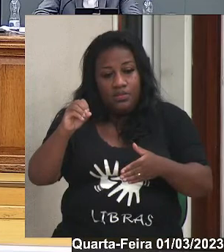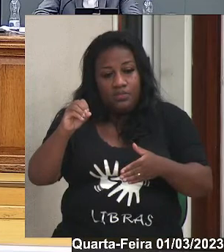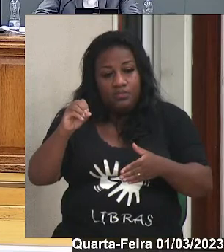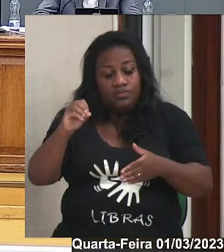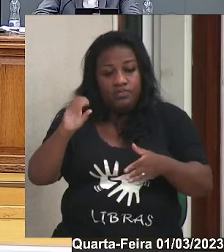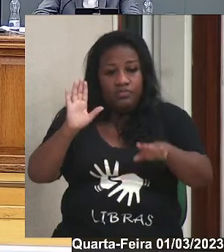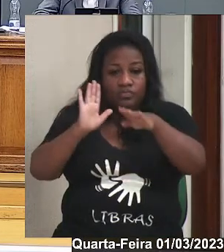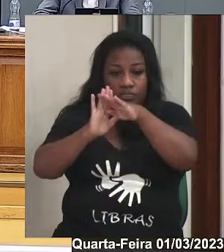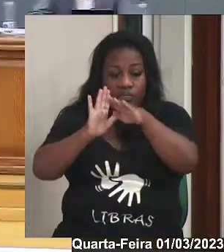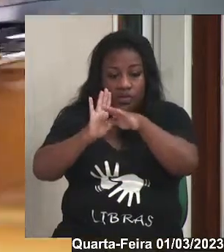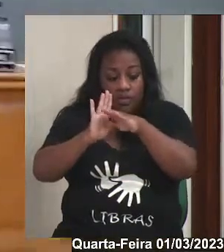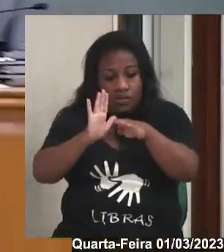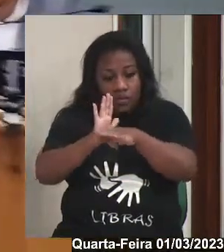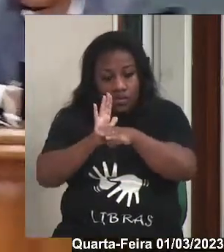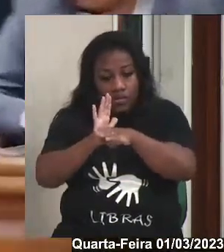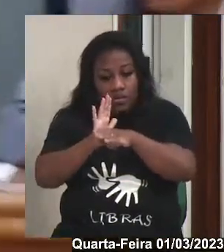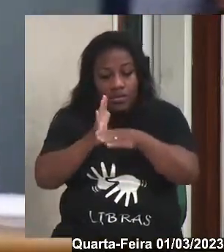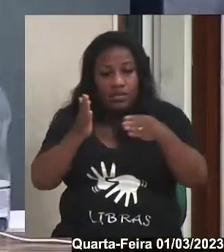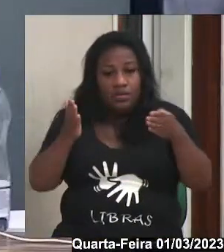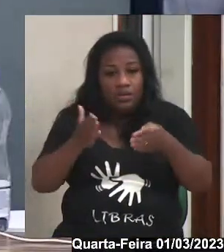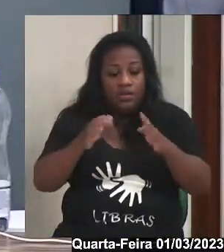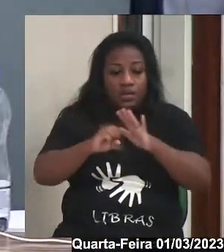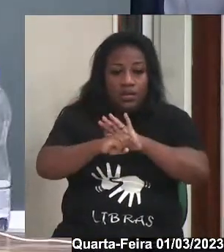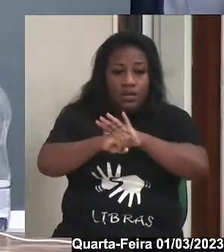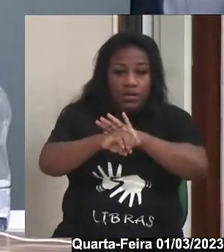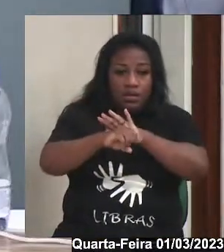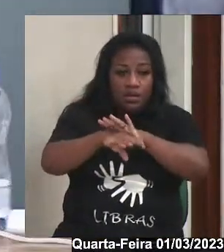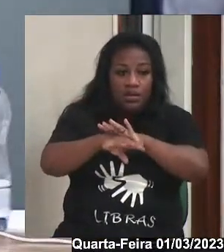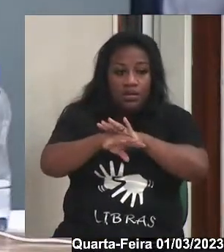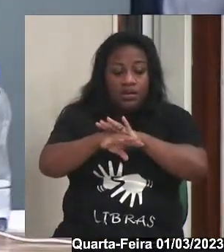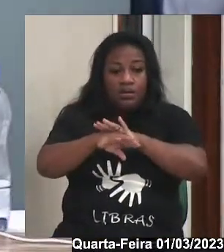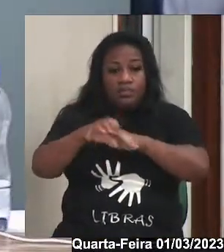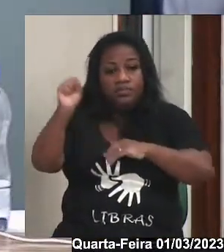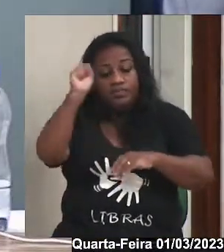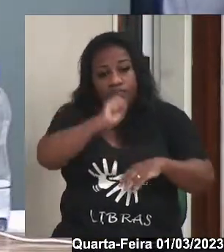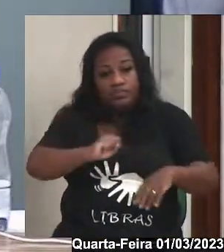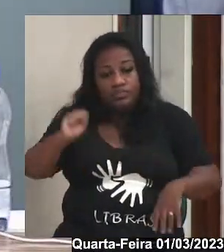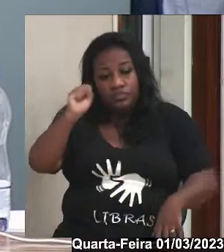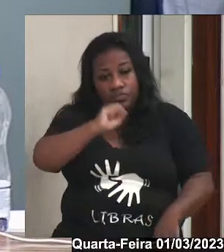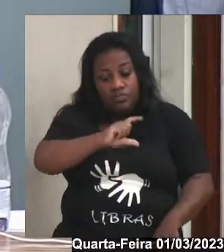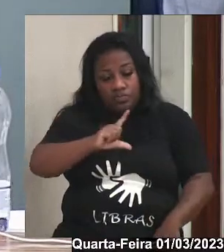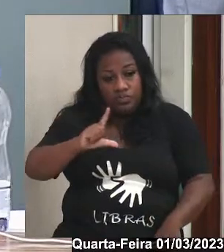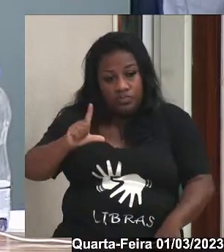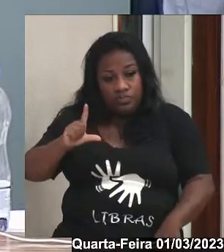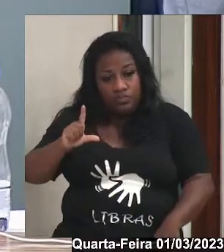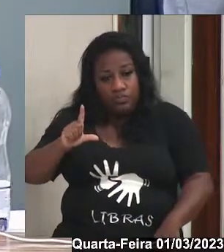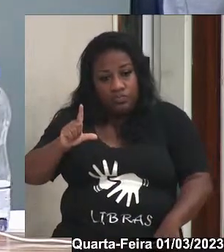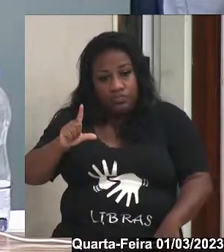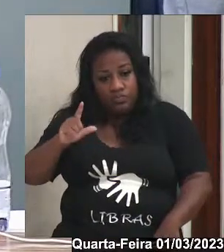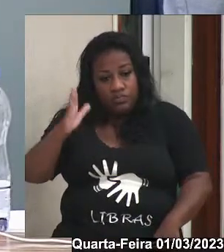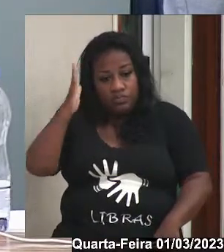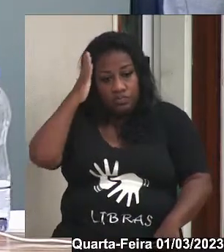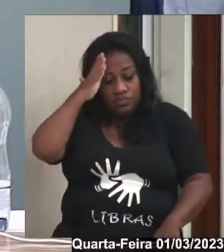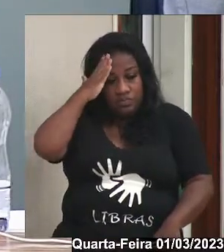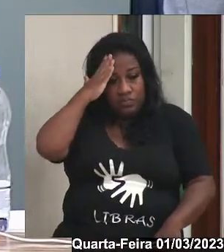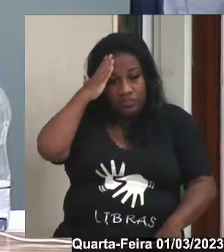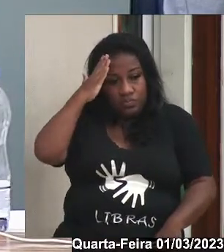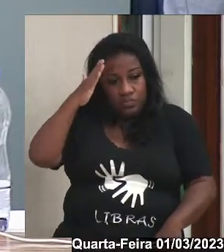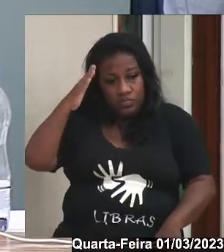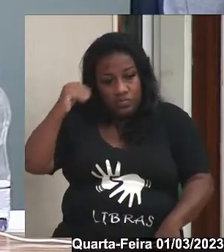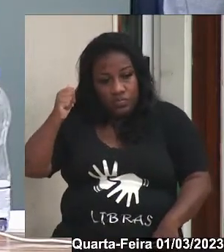Oliveira. Dispõe sobre concessão de título da Imbuense das Artes à senhora Solange Cristina de Souza. Considerando que a